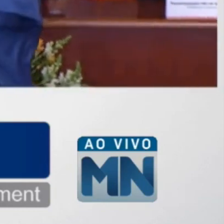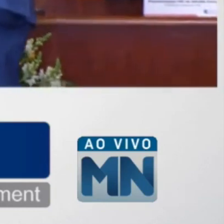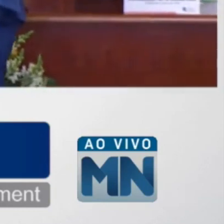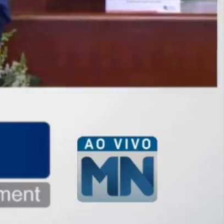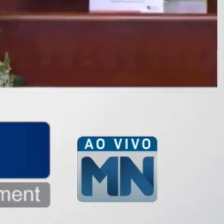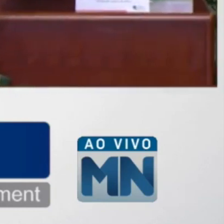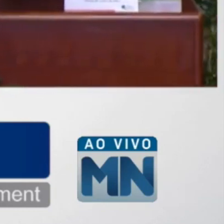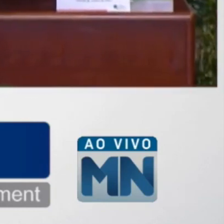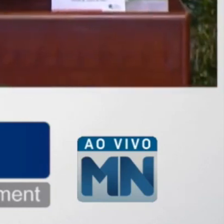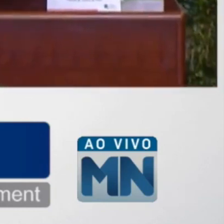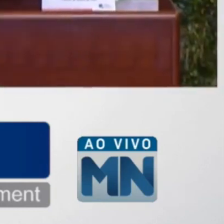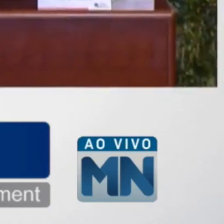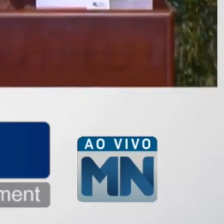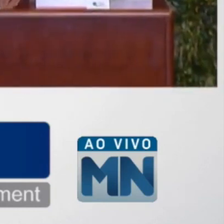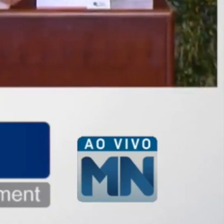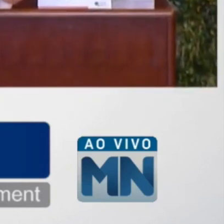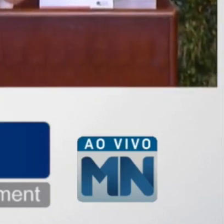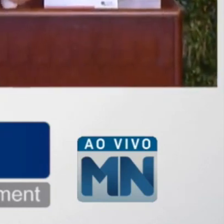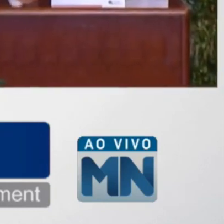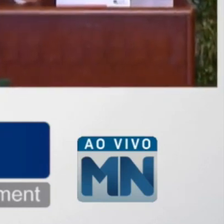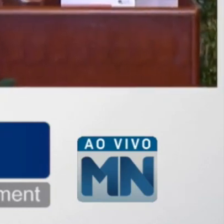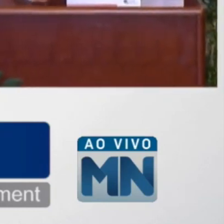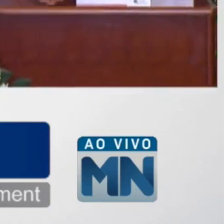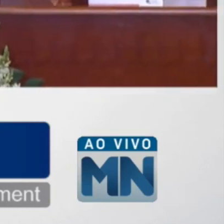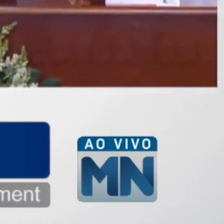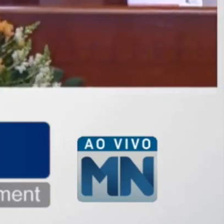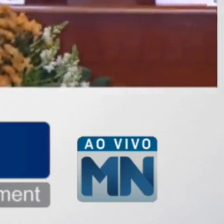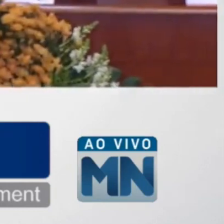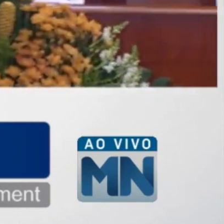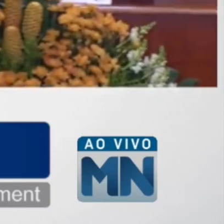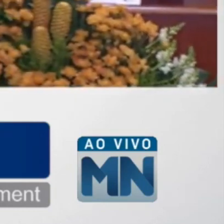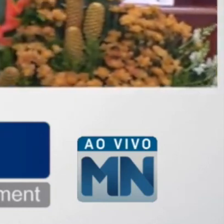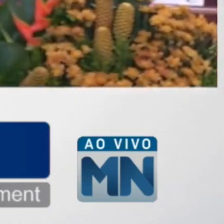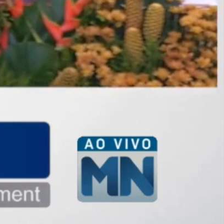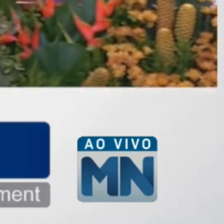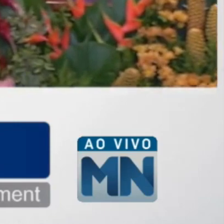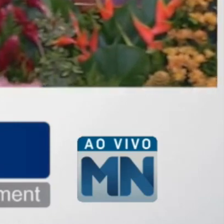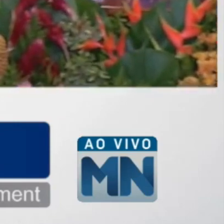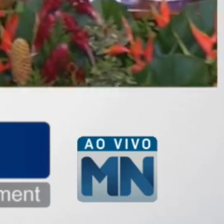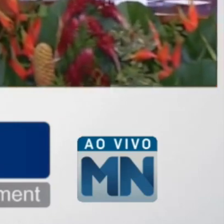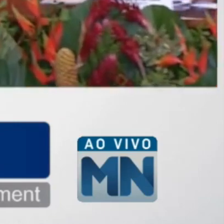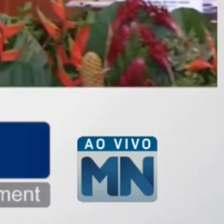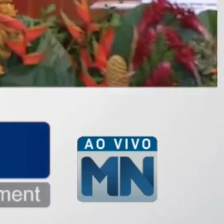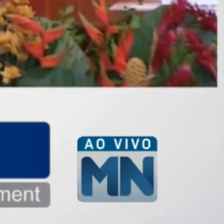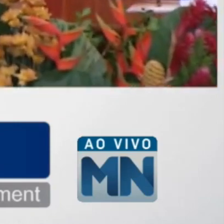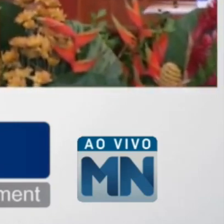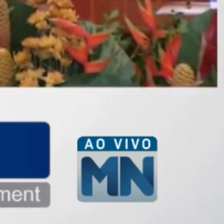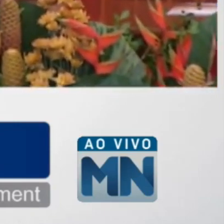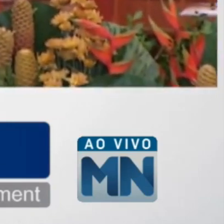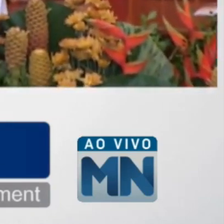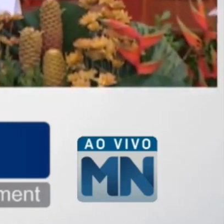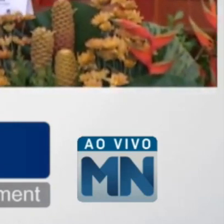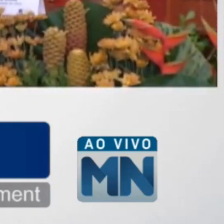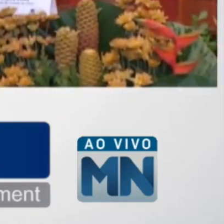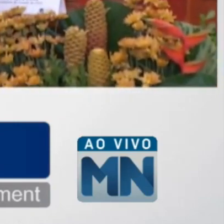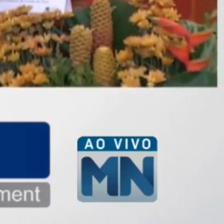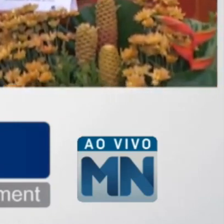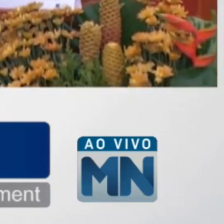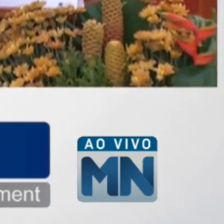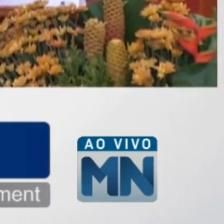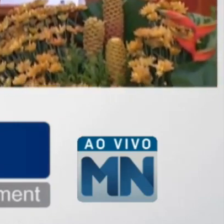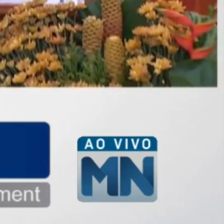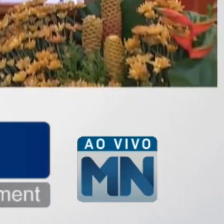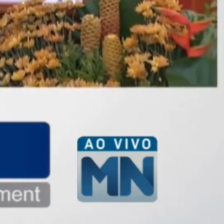eu cresci ouvindo essa música, inclusive toco essa música no piano em homenagem a ele. Então, assim, era a presença dele